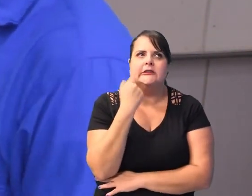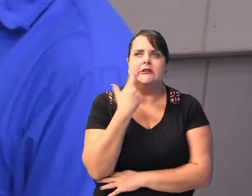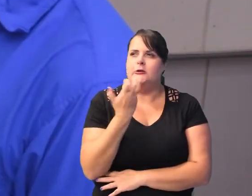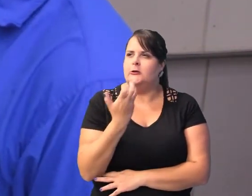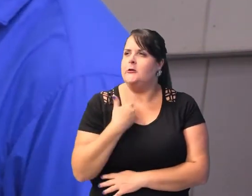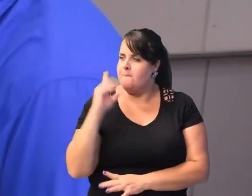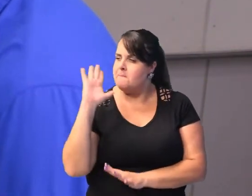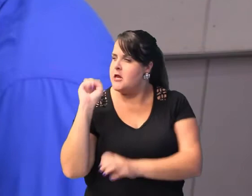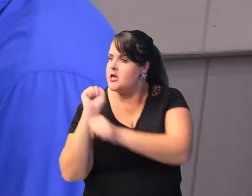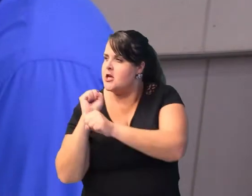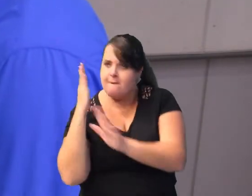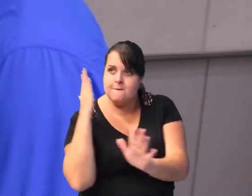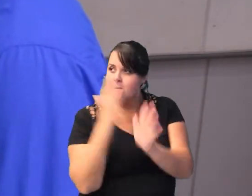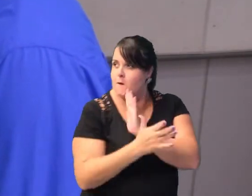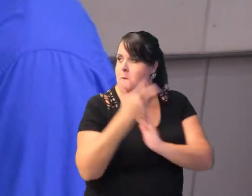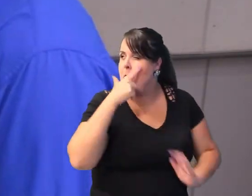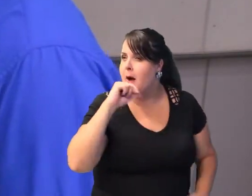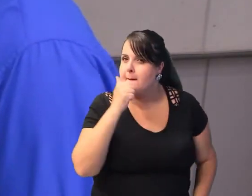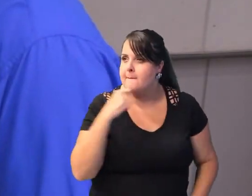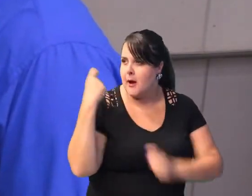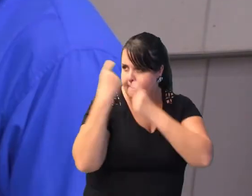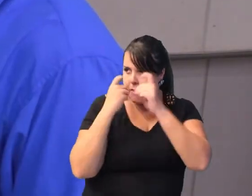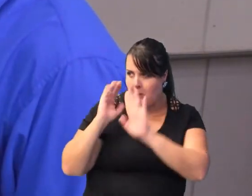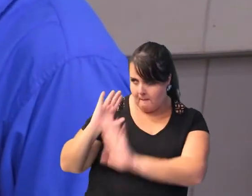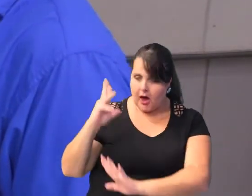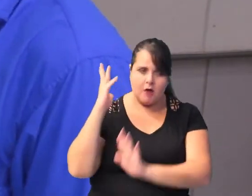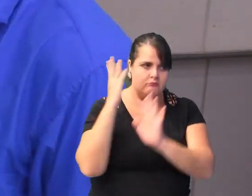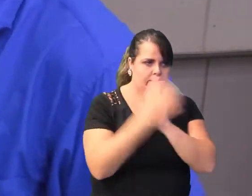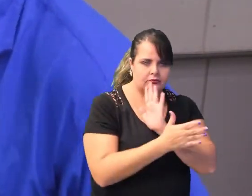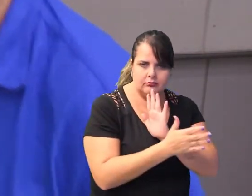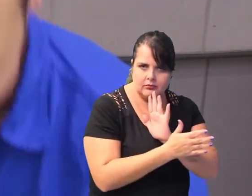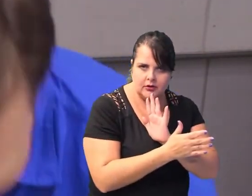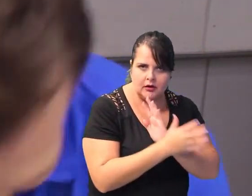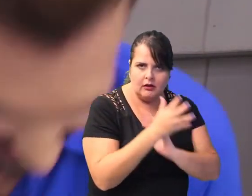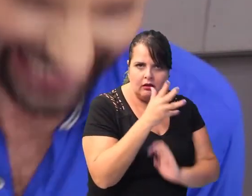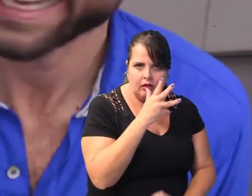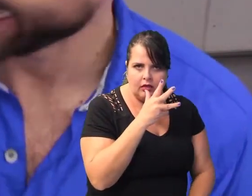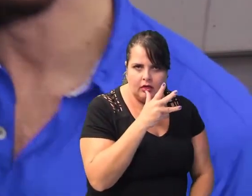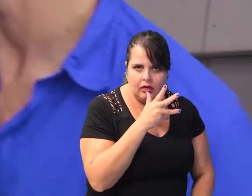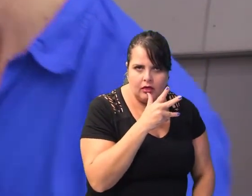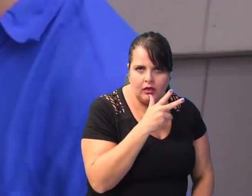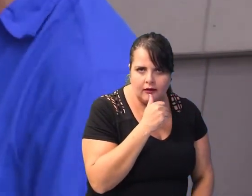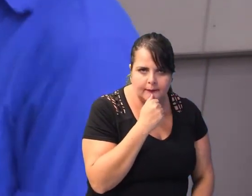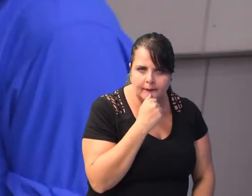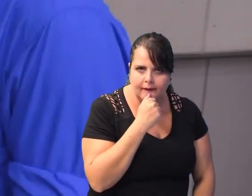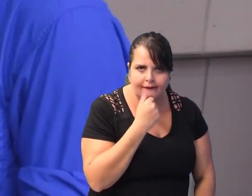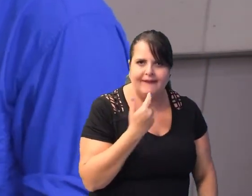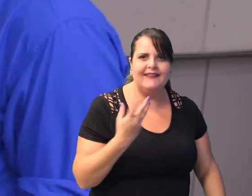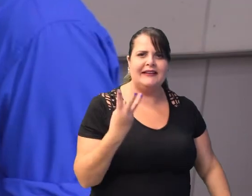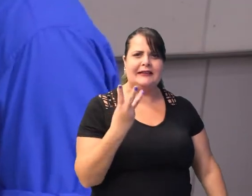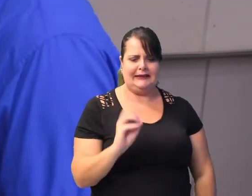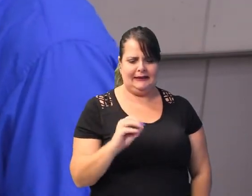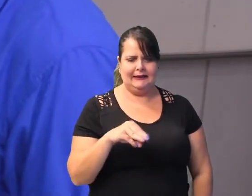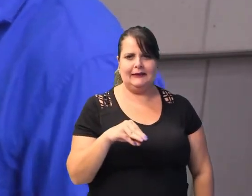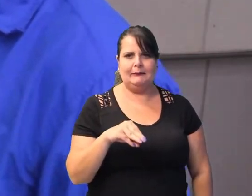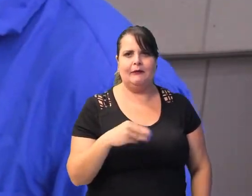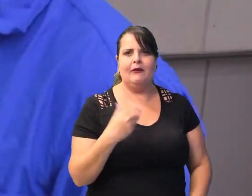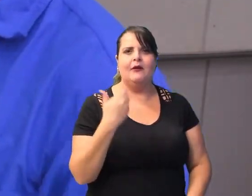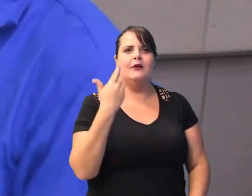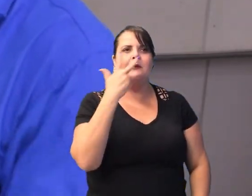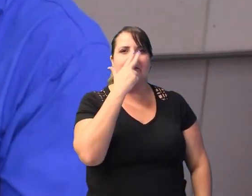melhora não passa né sei que passa o tempo seu país cairão que falar mas só ficou olhando e não passa eu quero voltar homens por